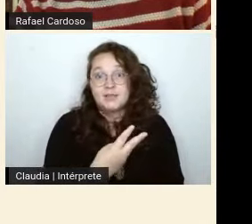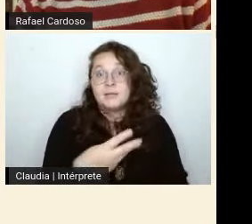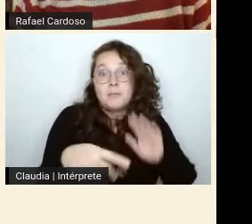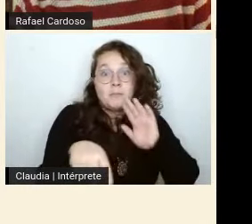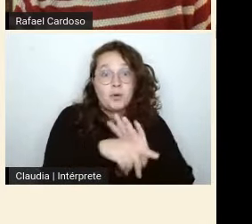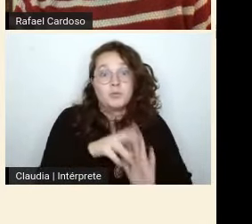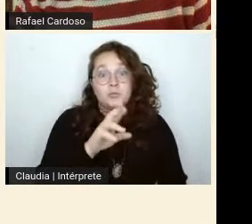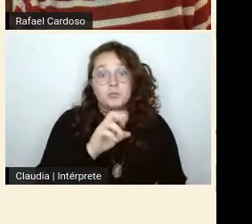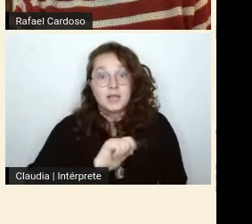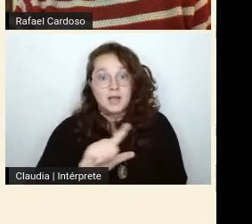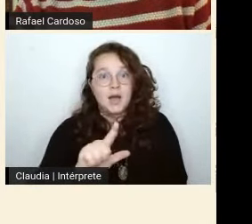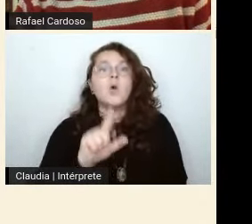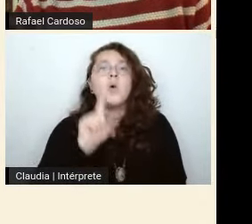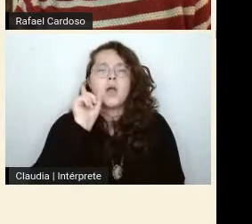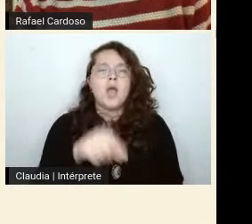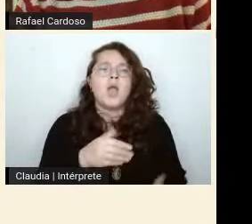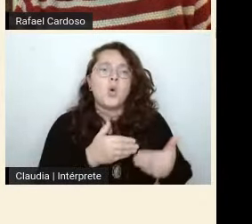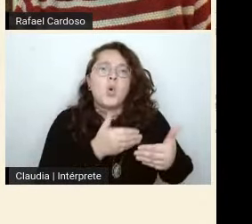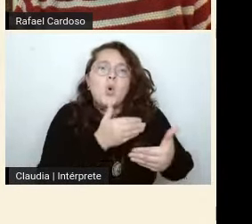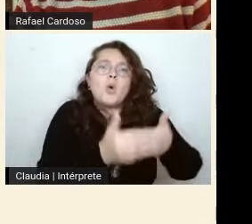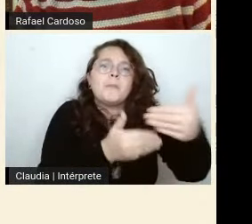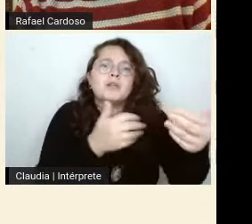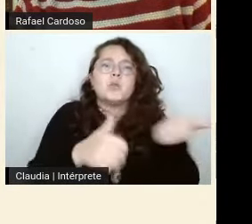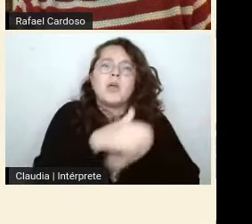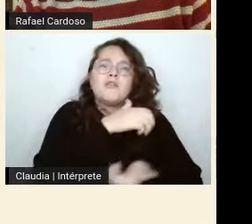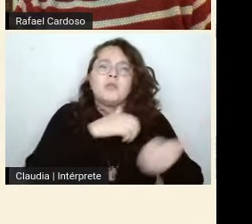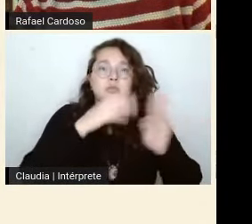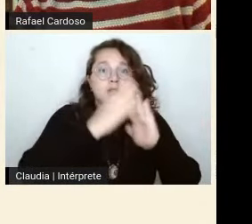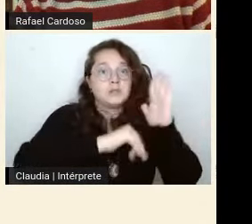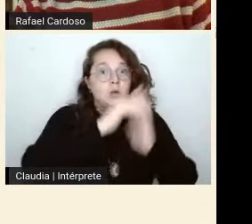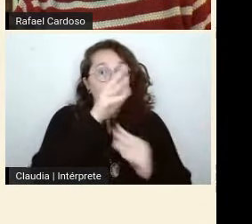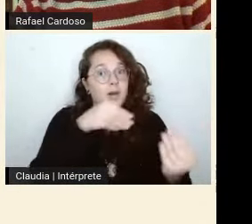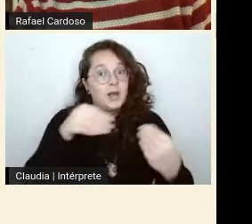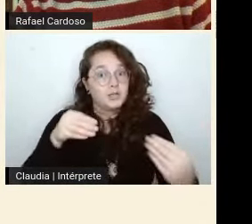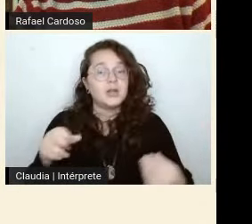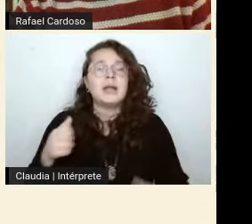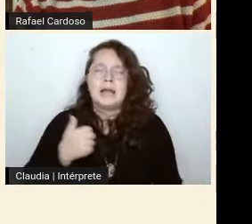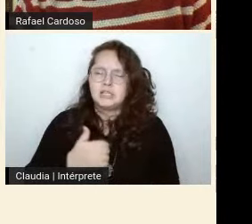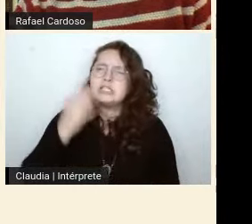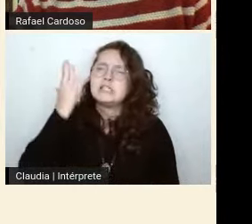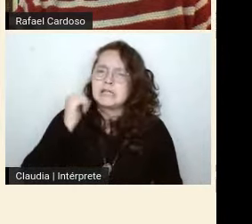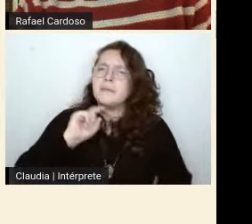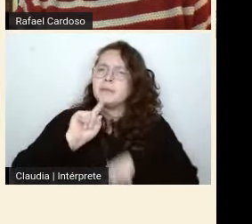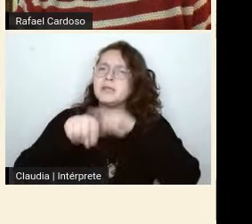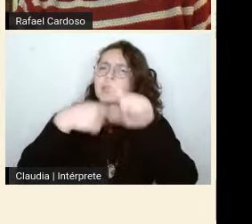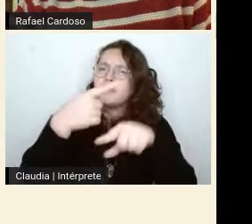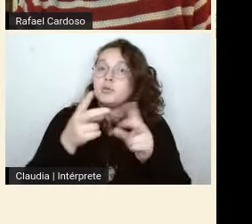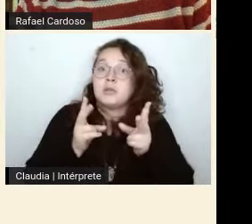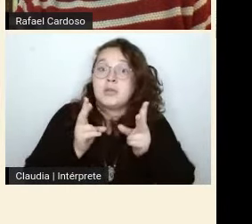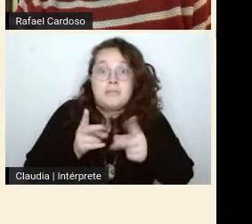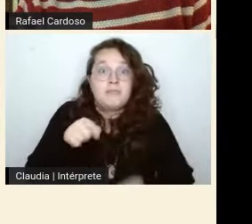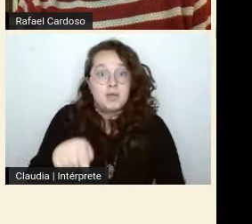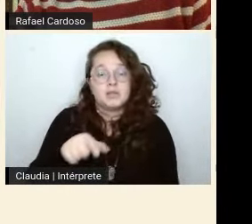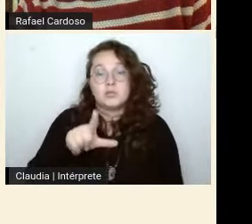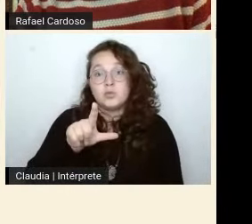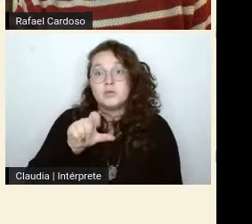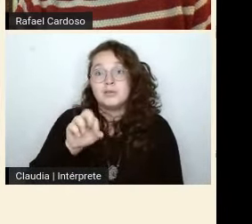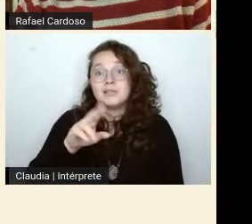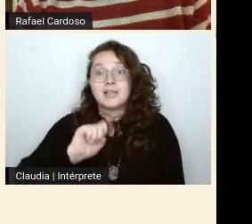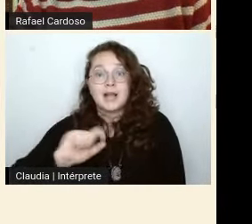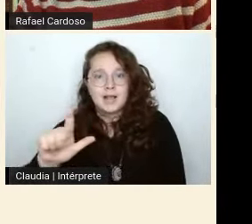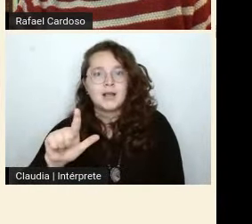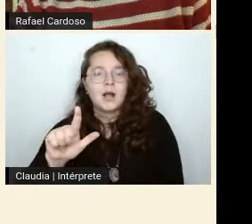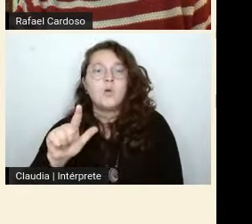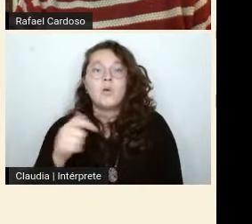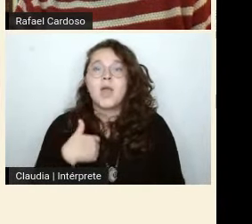Plástica. Como se sabe, o próprio pintor abraçou essa tese em seguida, o que gerou uma querela com Mário de Andrade